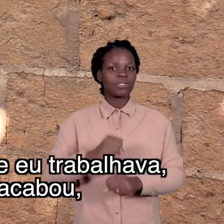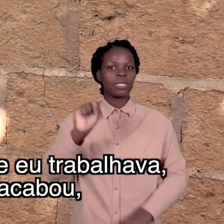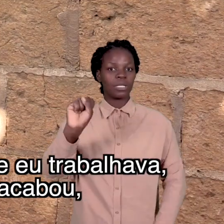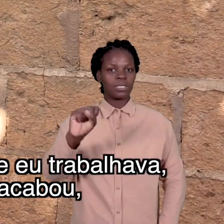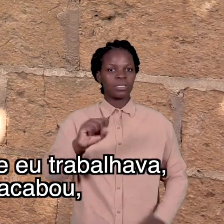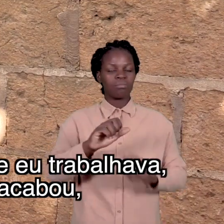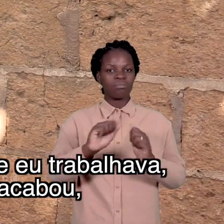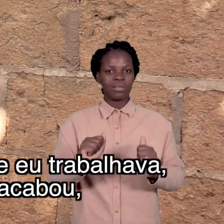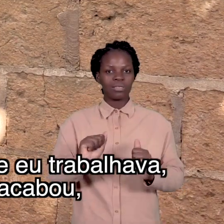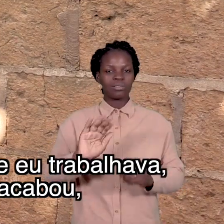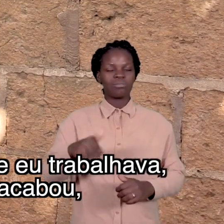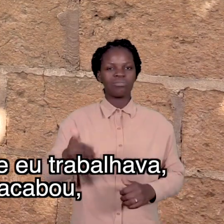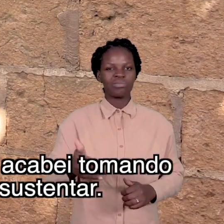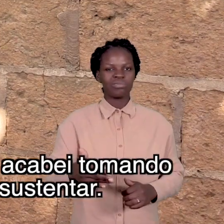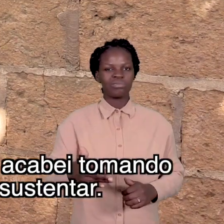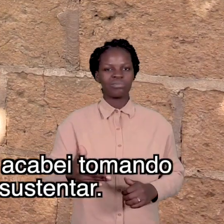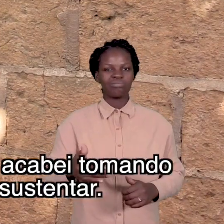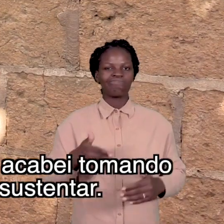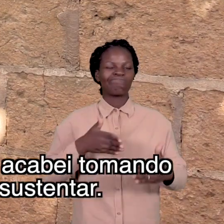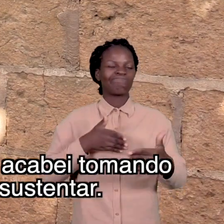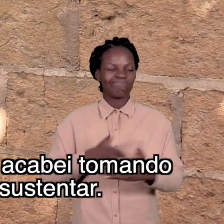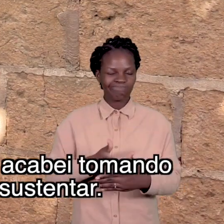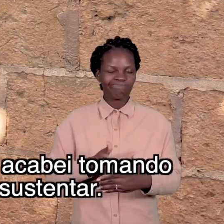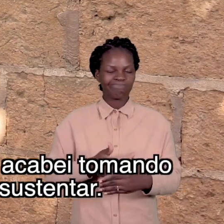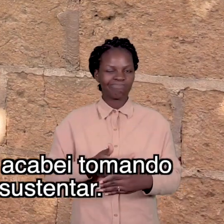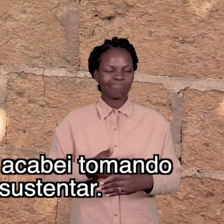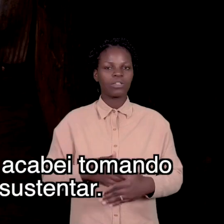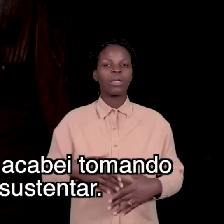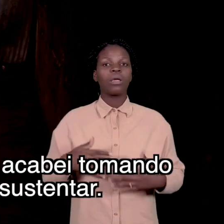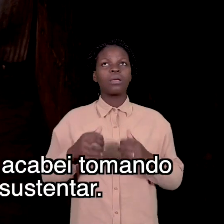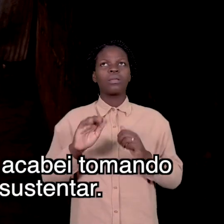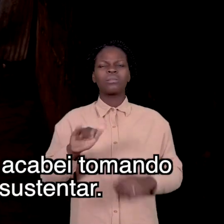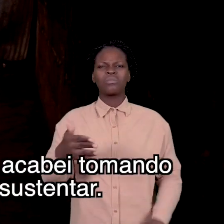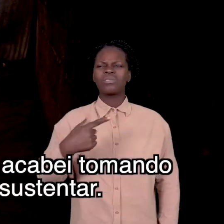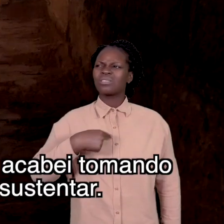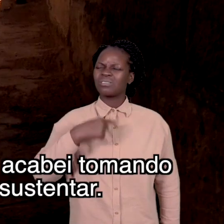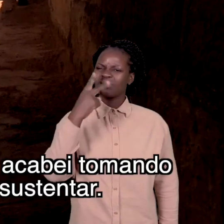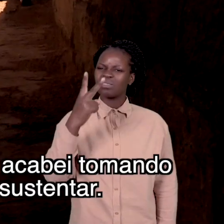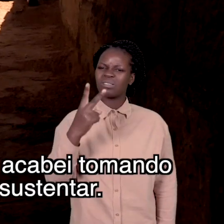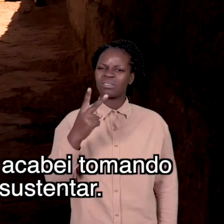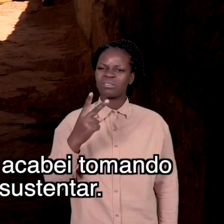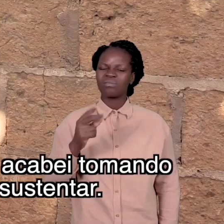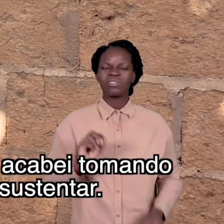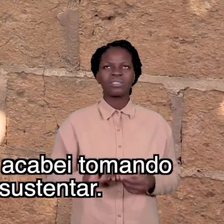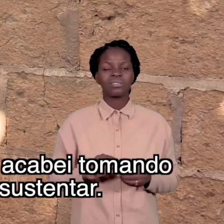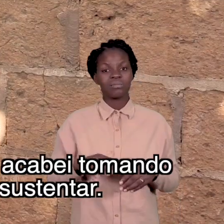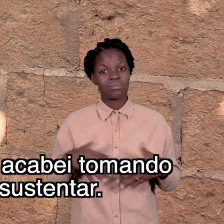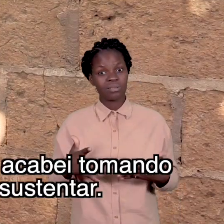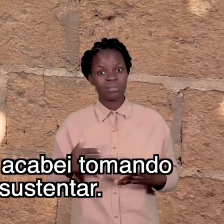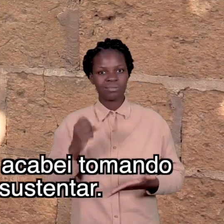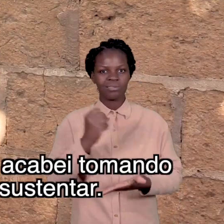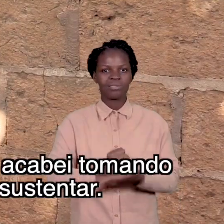que quando o emprego acabou, eu vi que já não tinha outra opção e acabei tomando